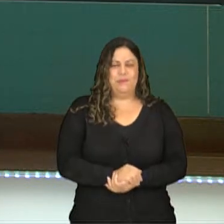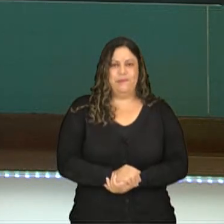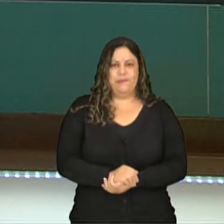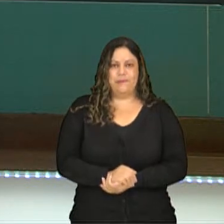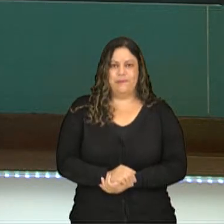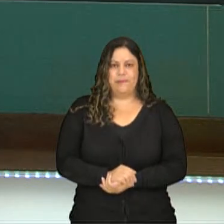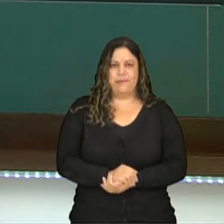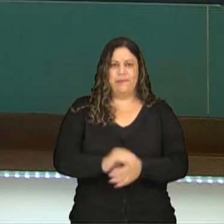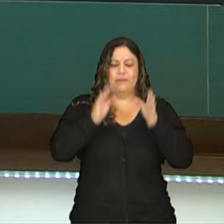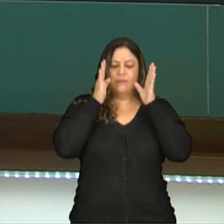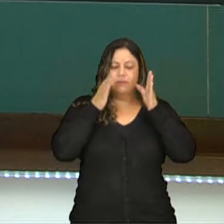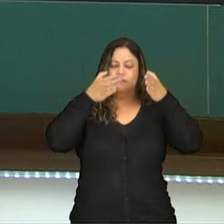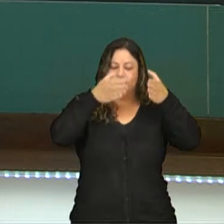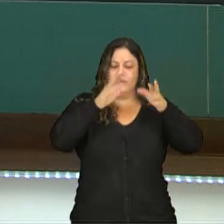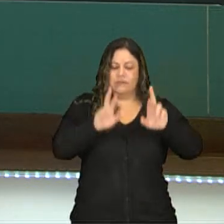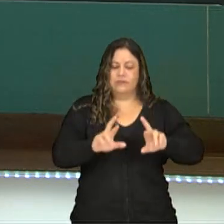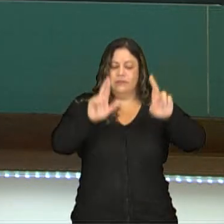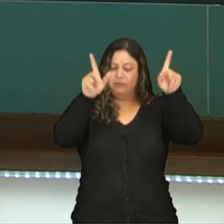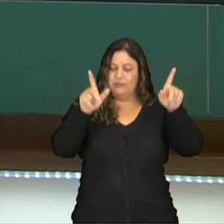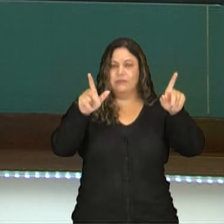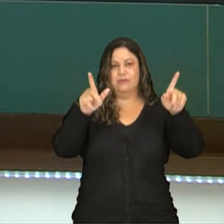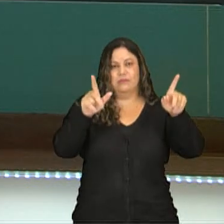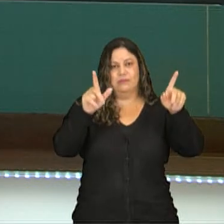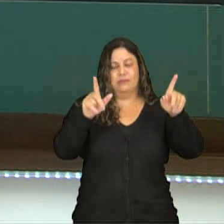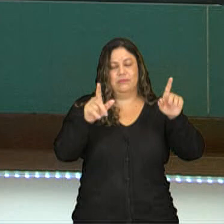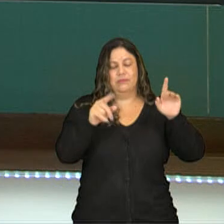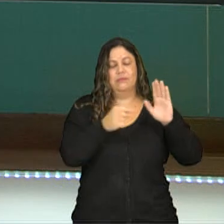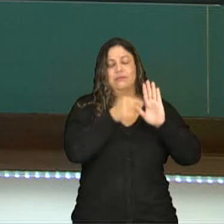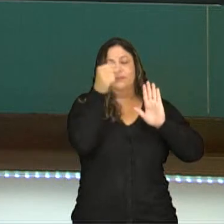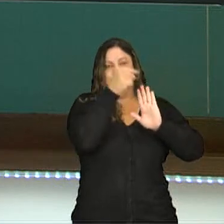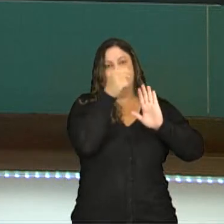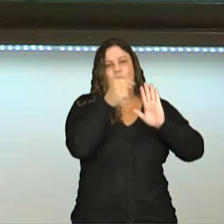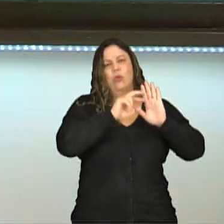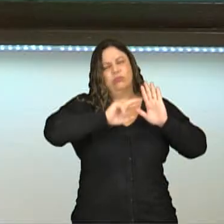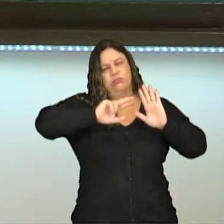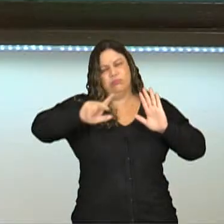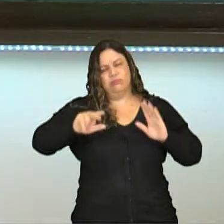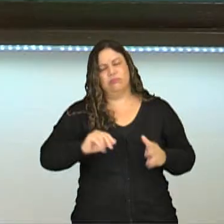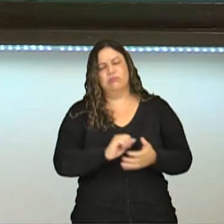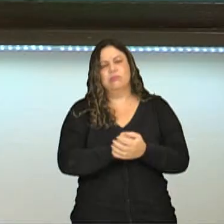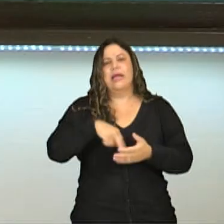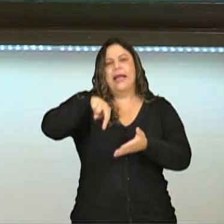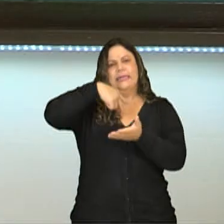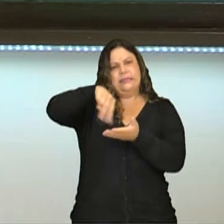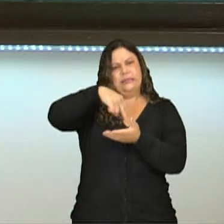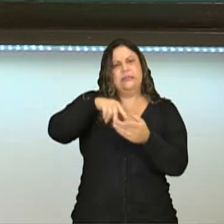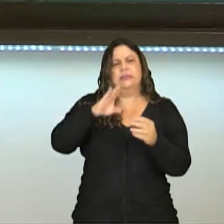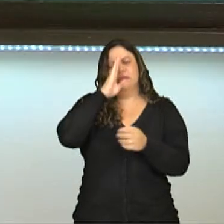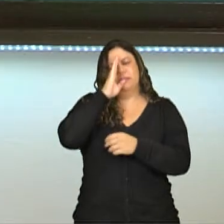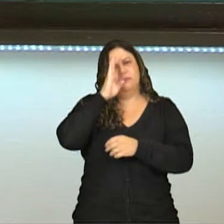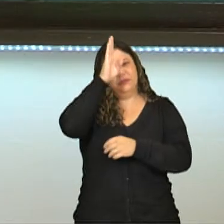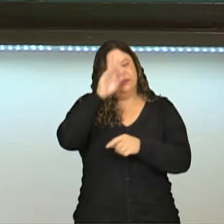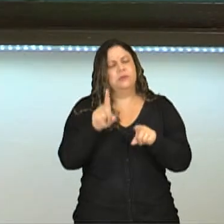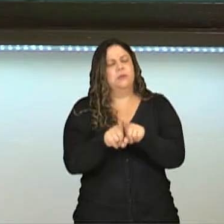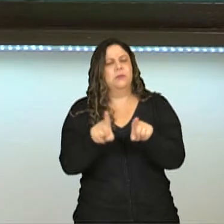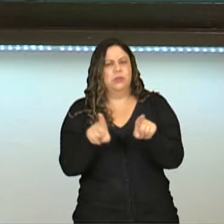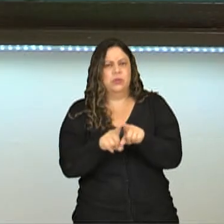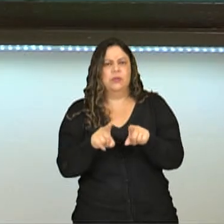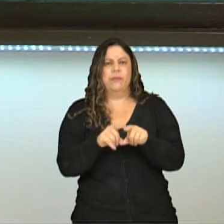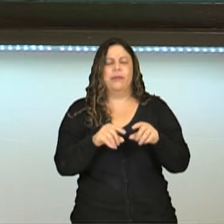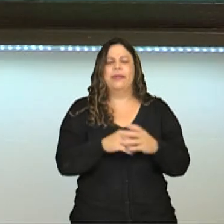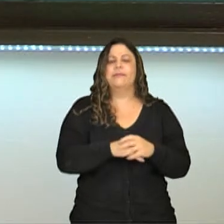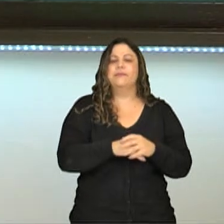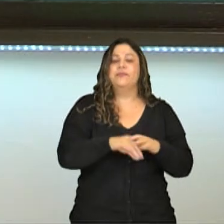dá ênfase a essas diferenças. Dentro de todos esses conteúdos, as danças principalmente, se a gente pensar nas danças, cada região às